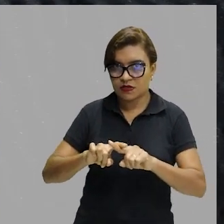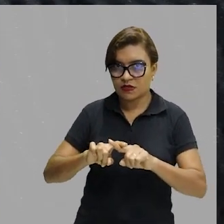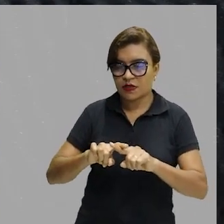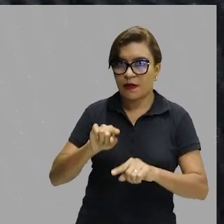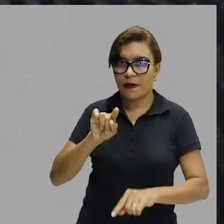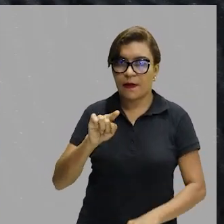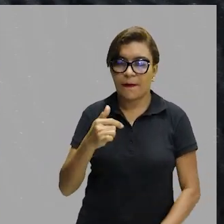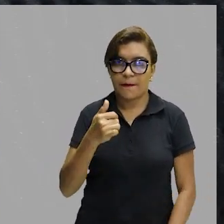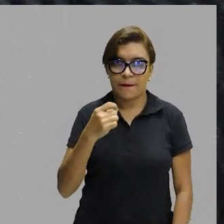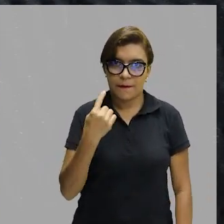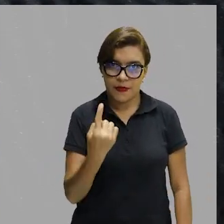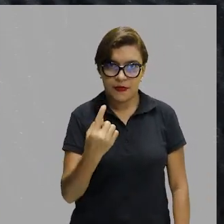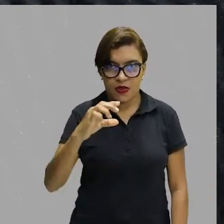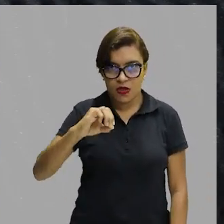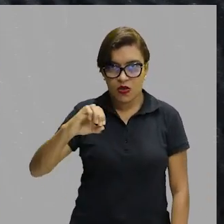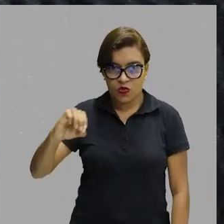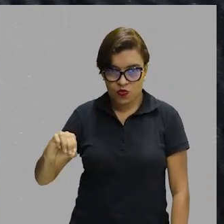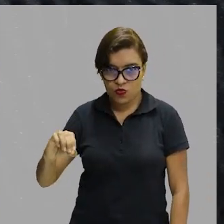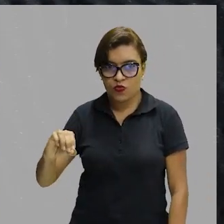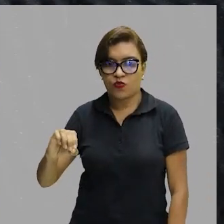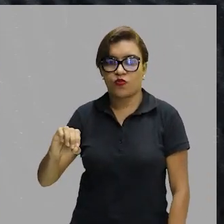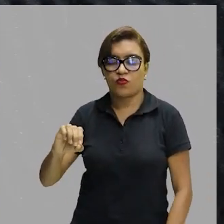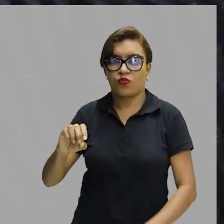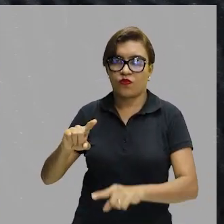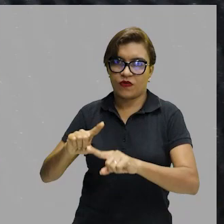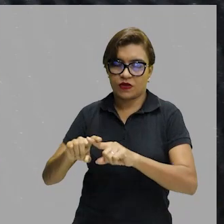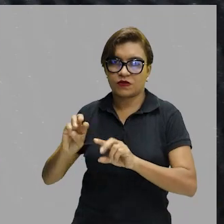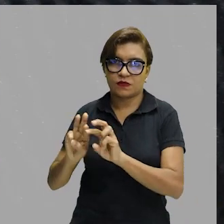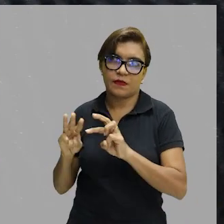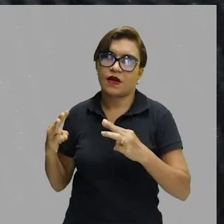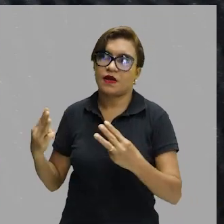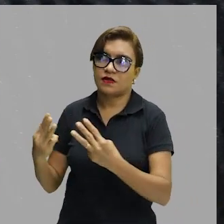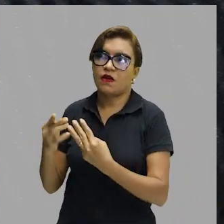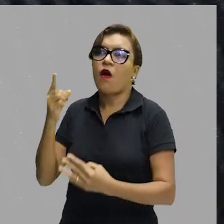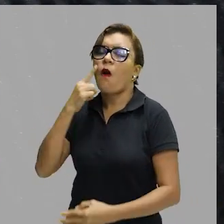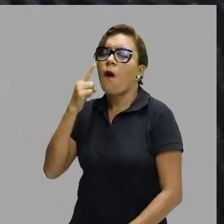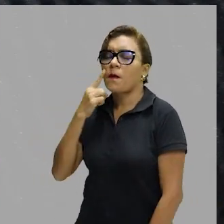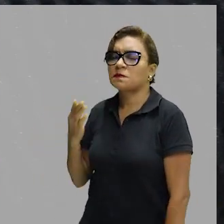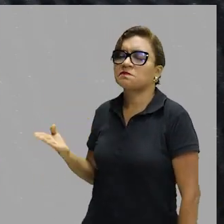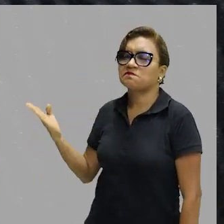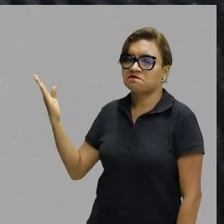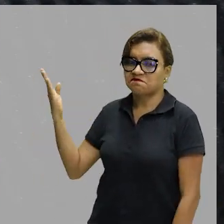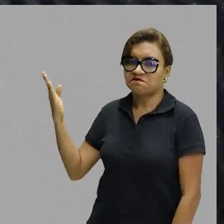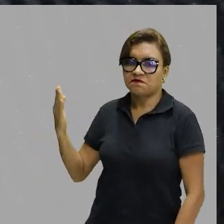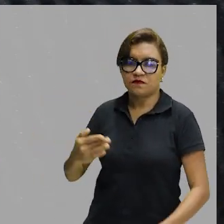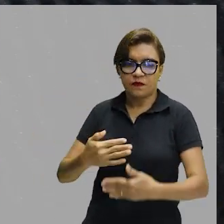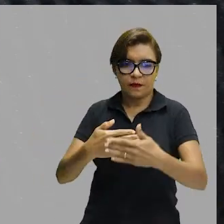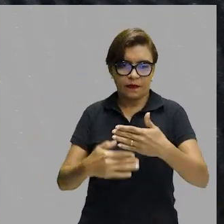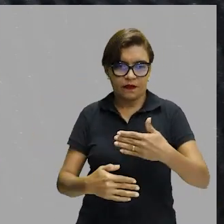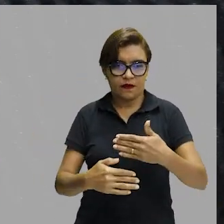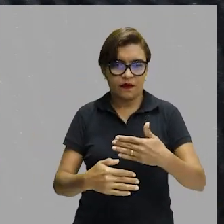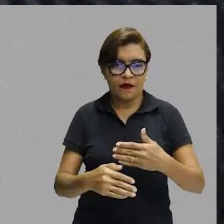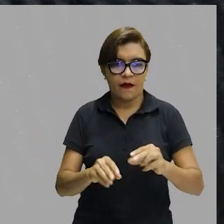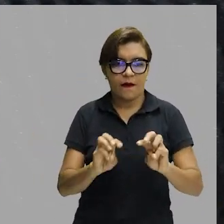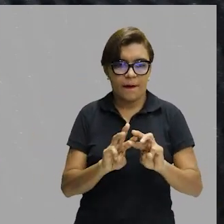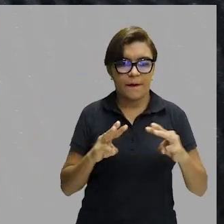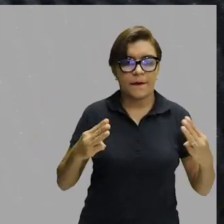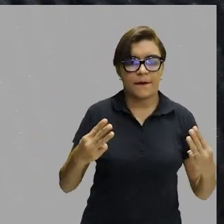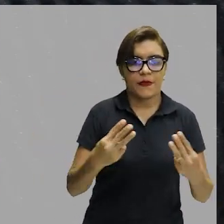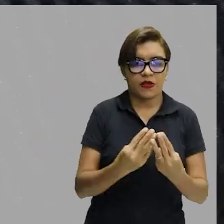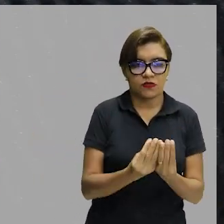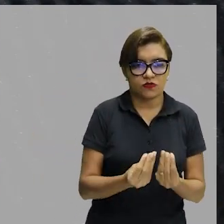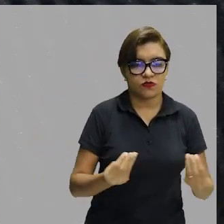ou seja, vezes 1.000, vezes a massa do soluto em gramas, sobre a massa do solvente em